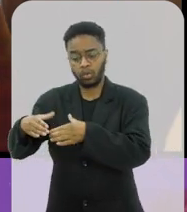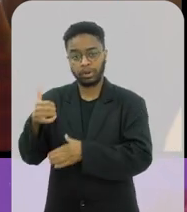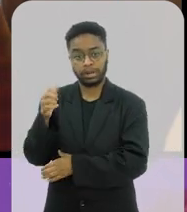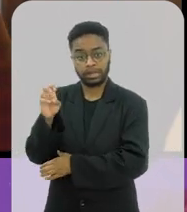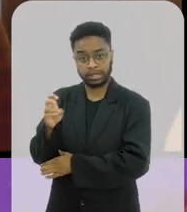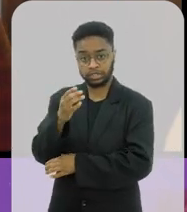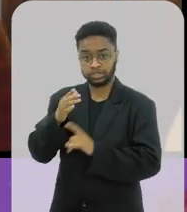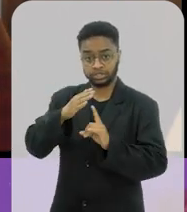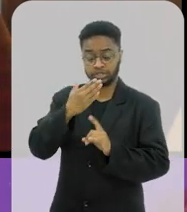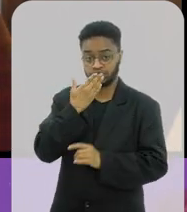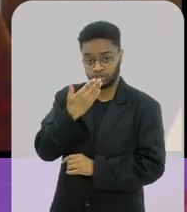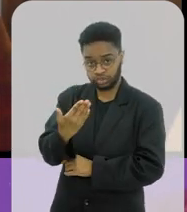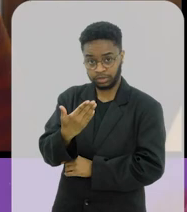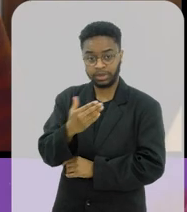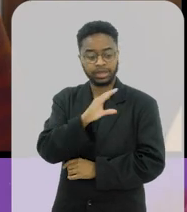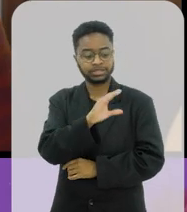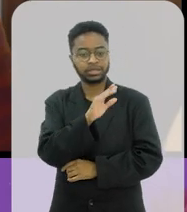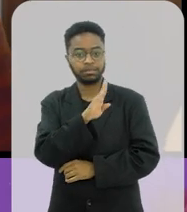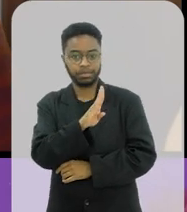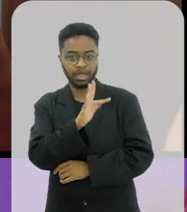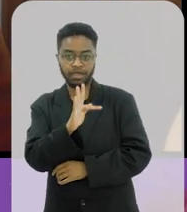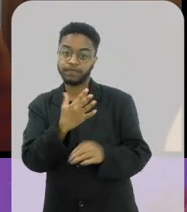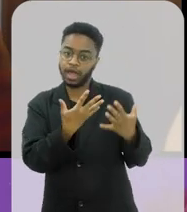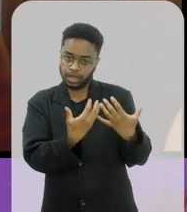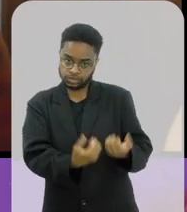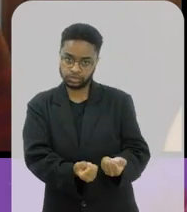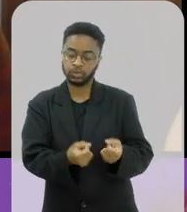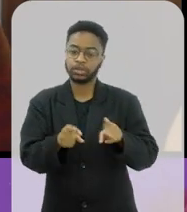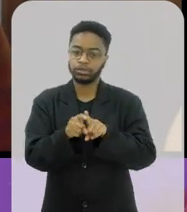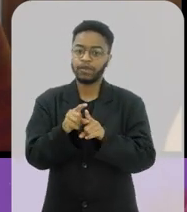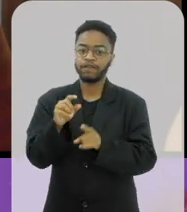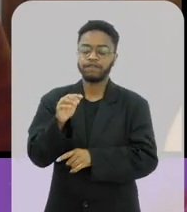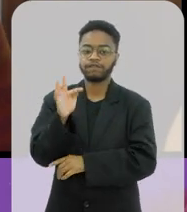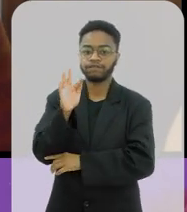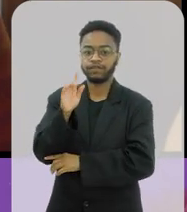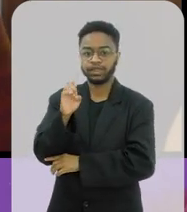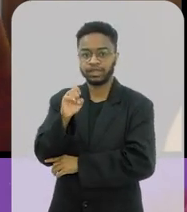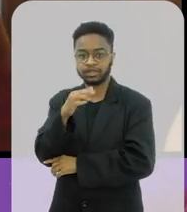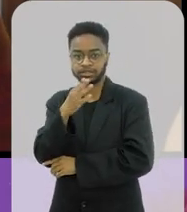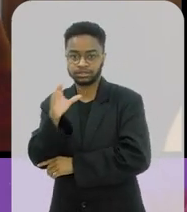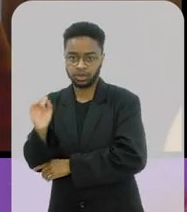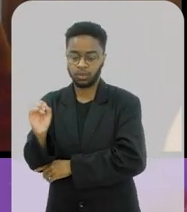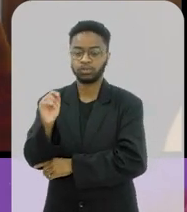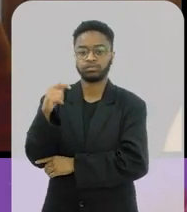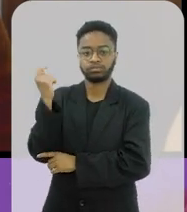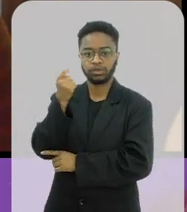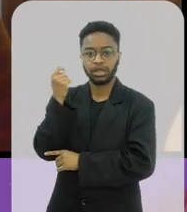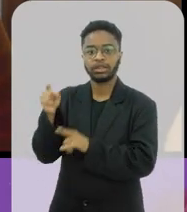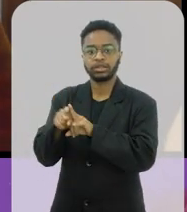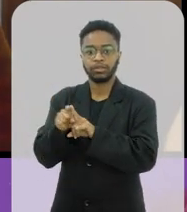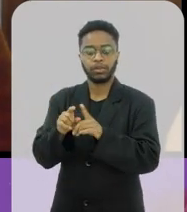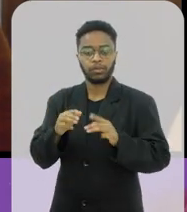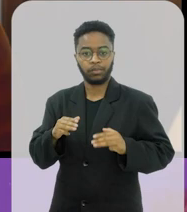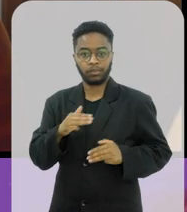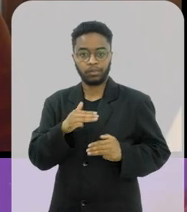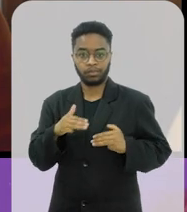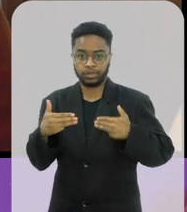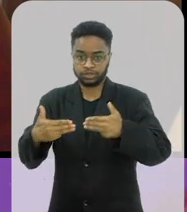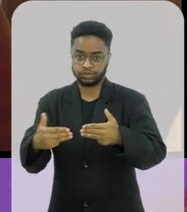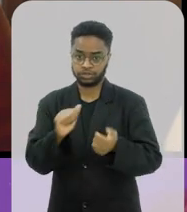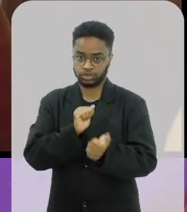15 clubes, da Federação Gaúcha e do Ministério do Esporte. E o Campeonato Brasileiro da Série A parado